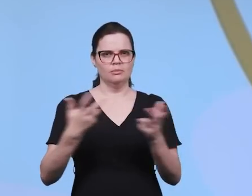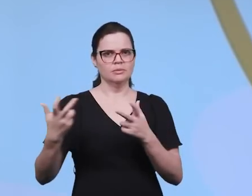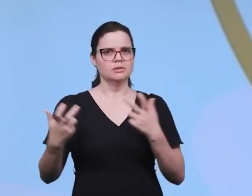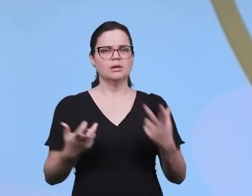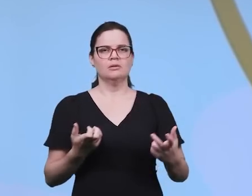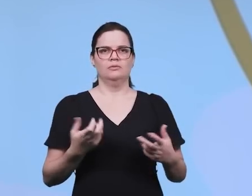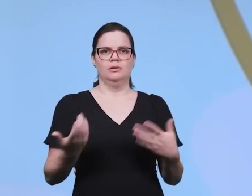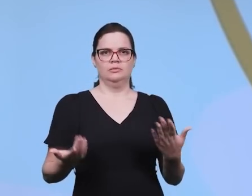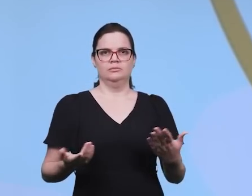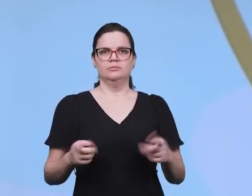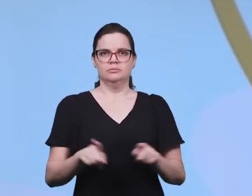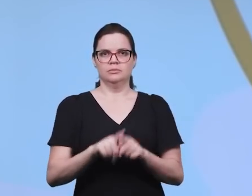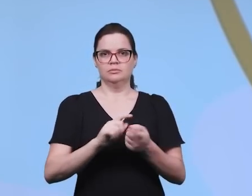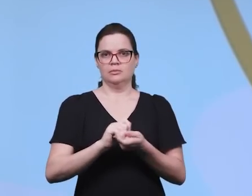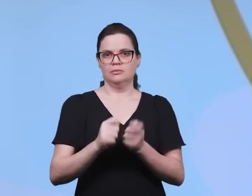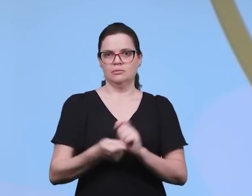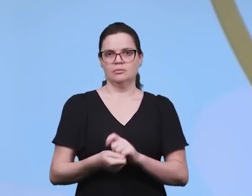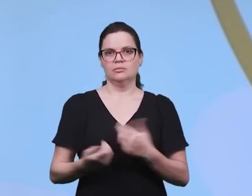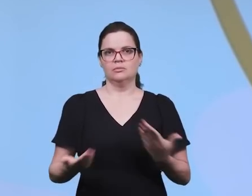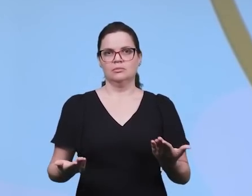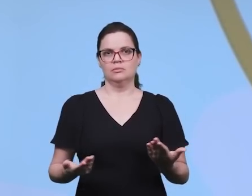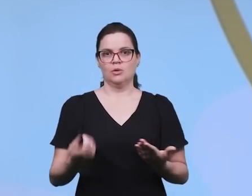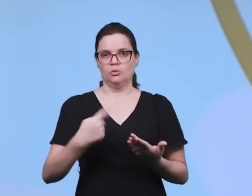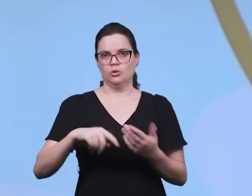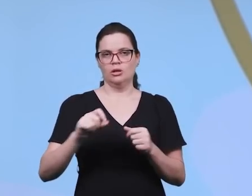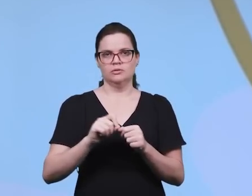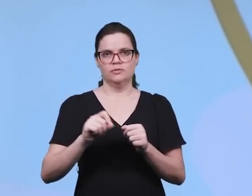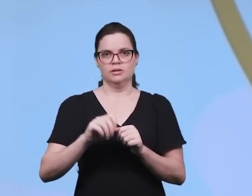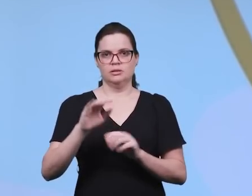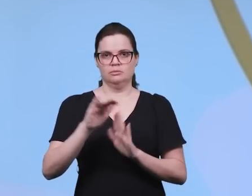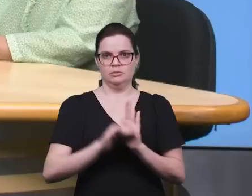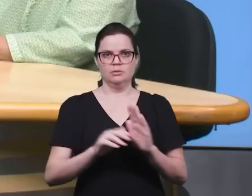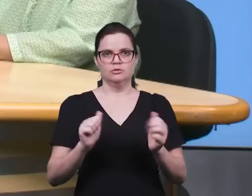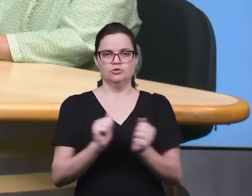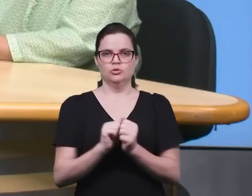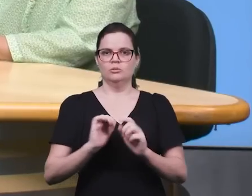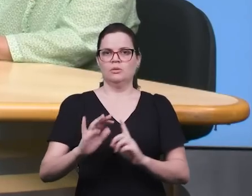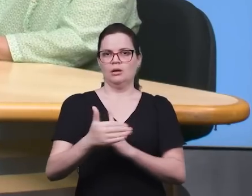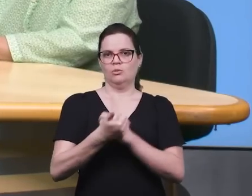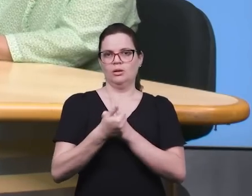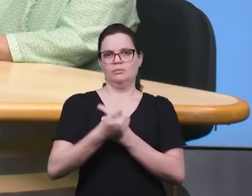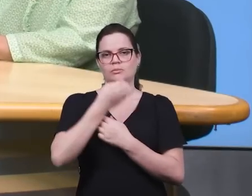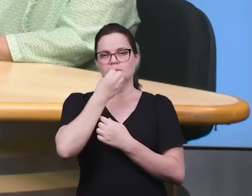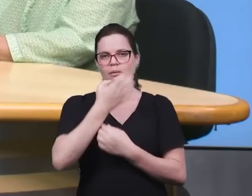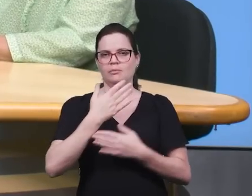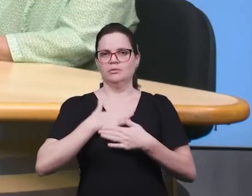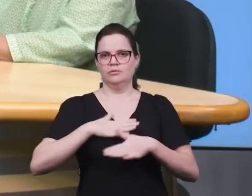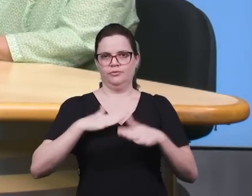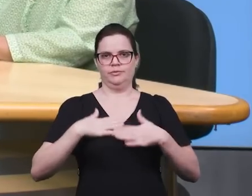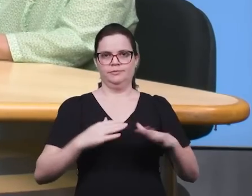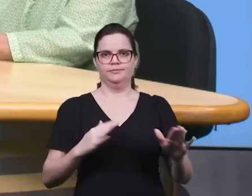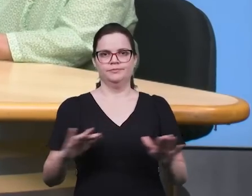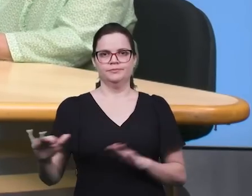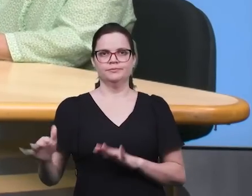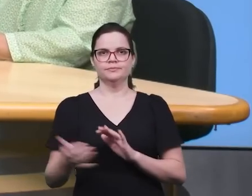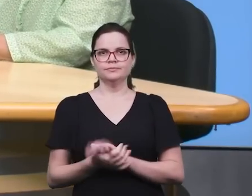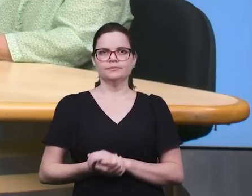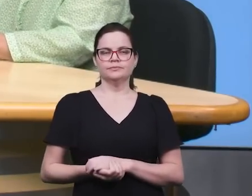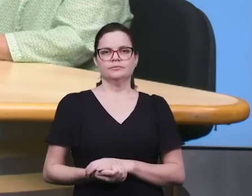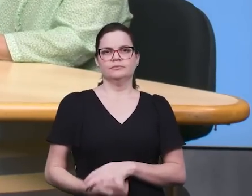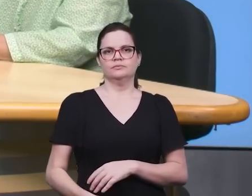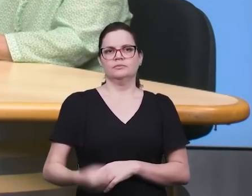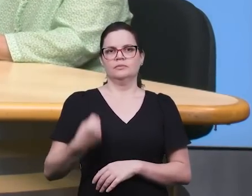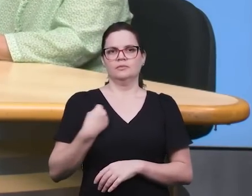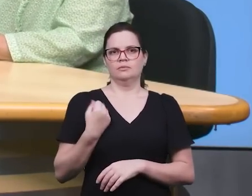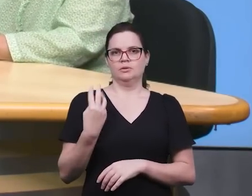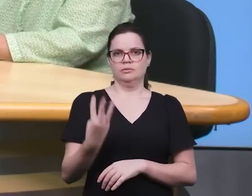vai justamente fazendo até, já que ele não tem a lista, nós fazemos a lista para ele. Para justamente o acolhimento ficar mais agradável. Que bom. Então, podemos agora passar